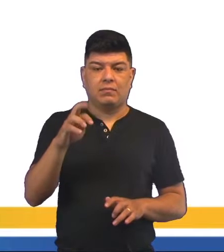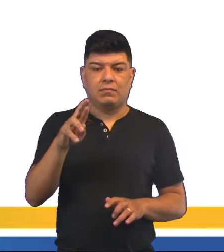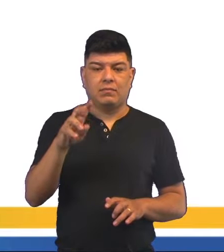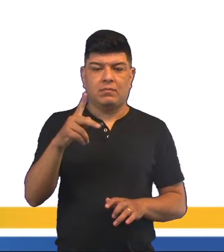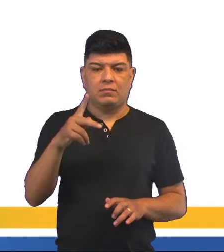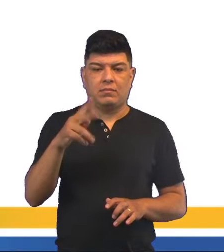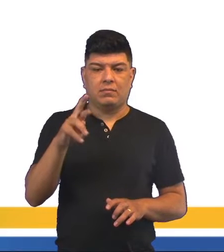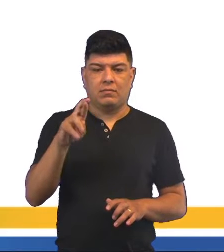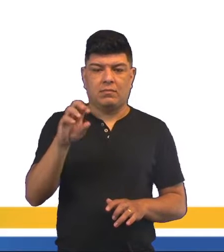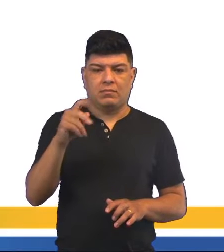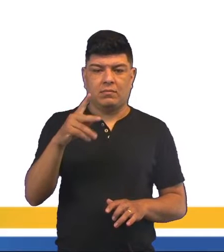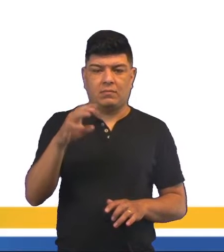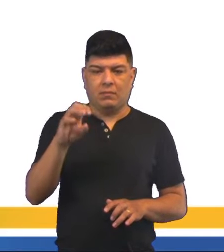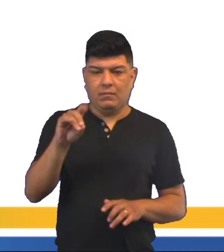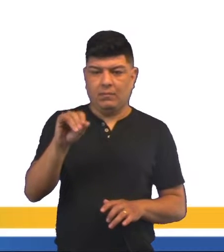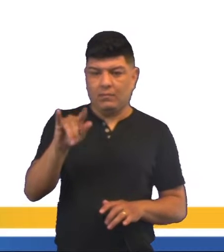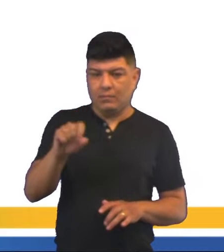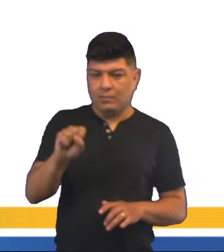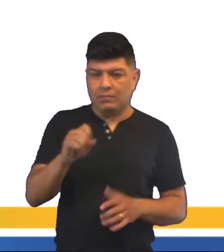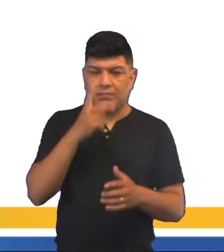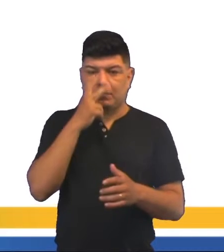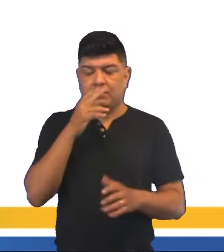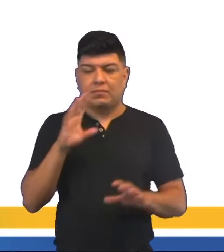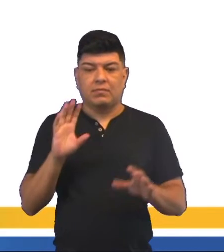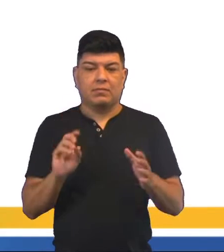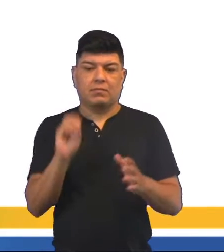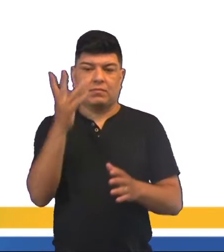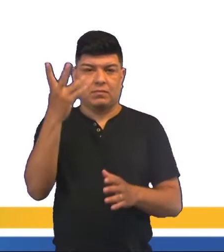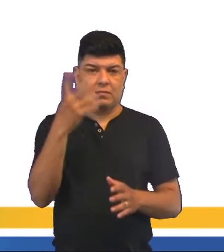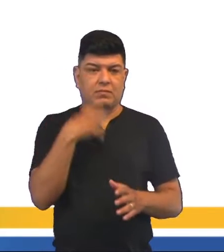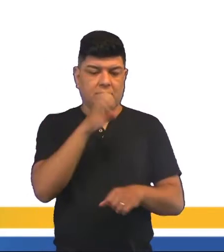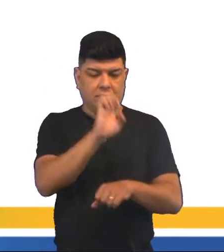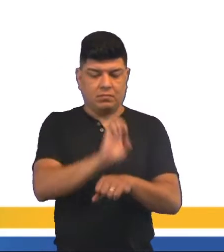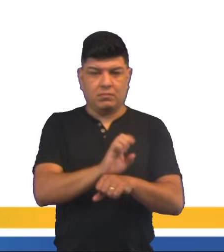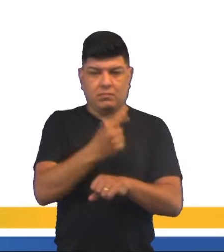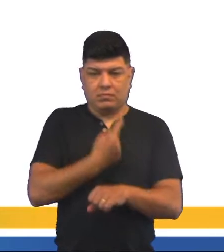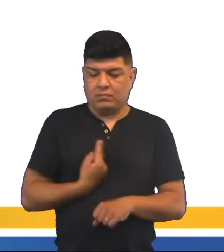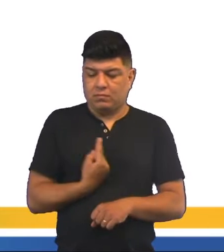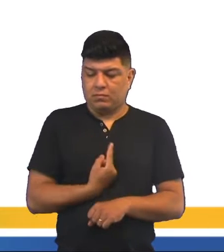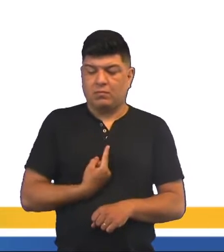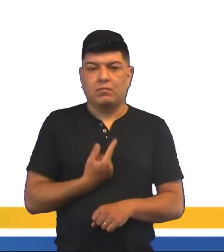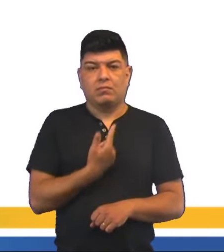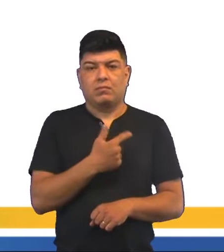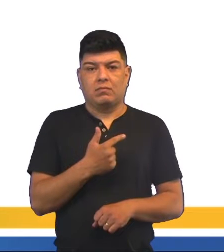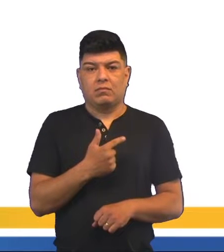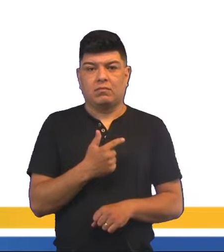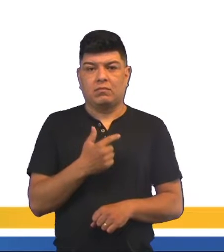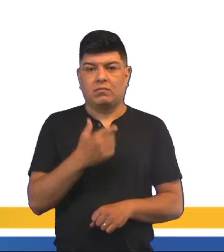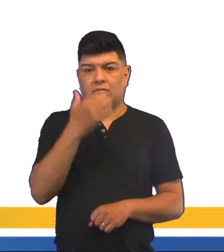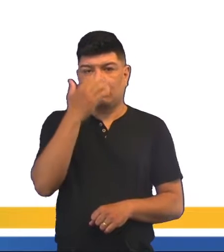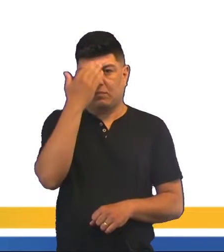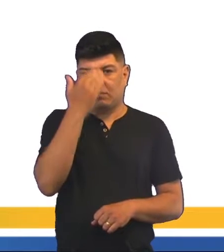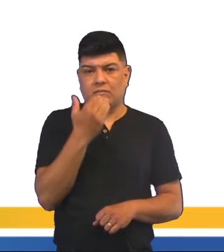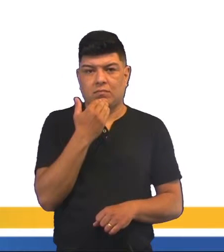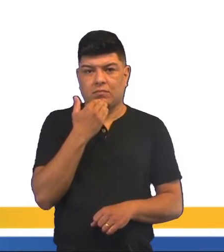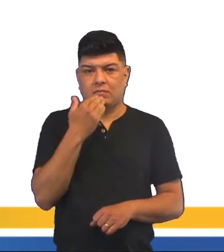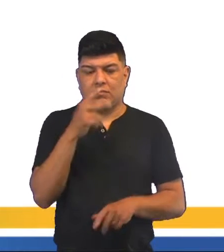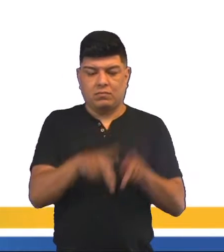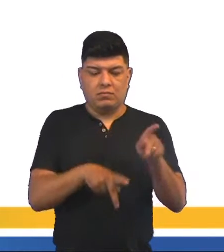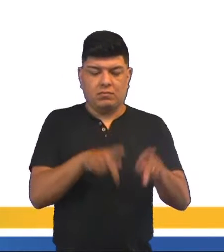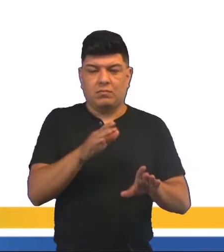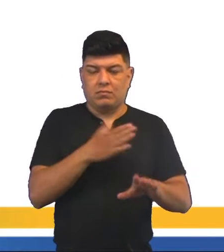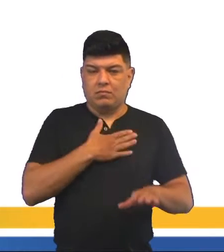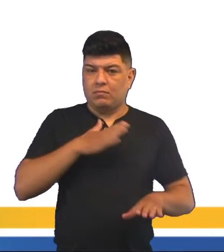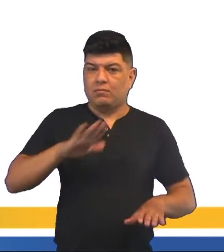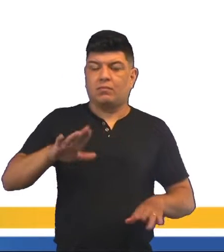a incorporação ocorreu, né, na forma de território e não como um estado independente, né? Isso desagradou o povo acreano, né, em